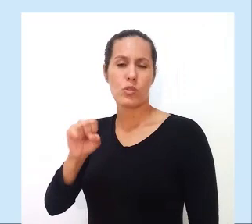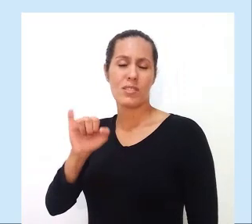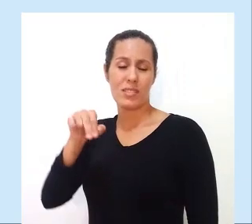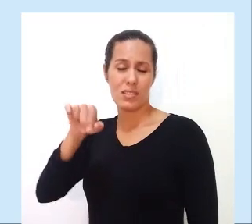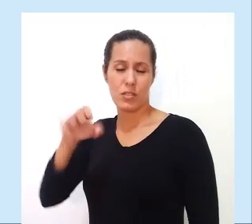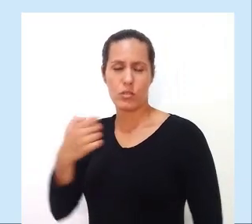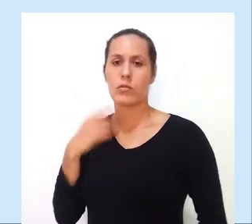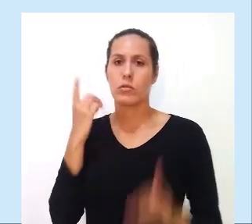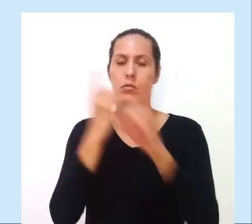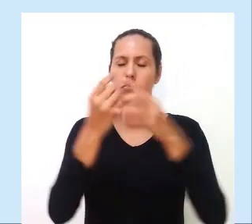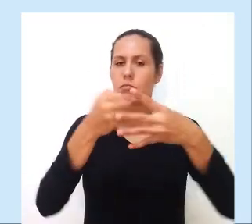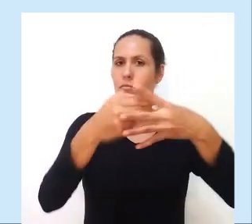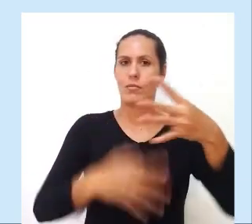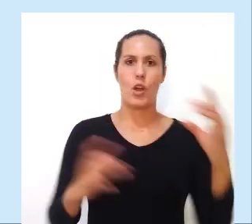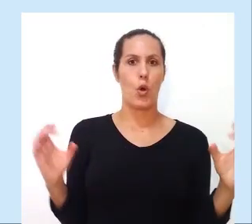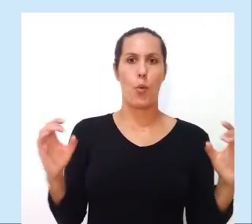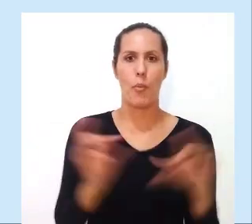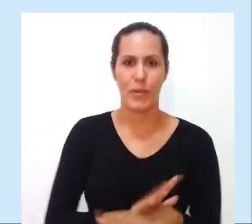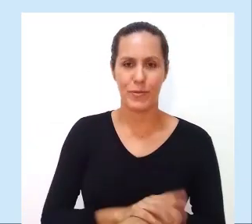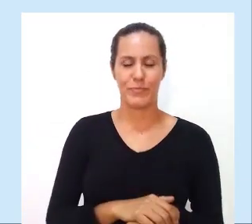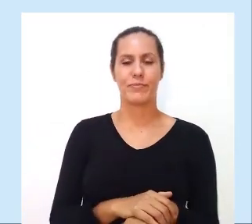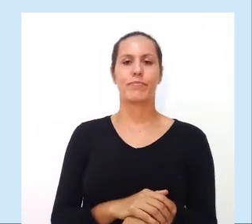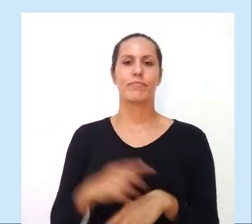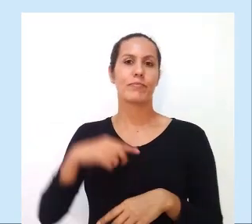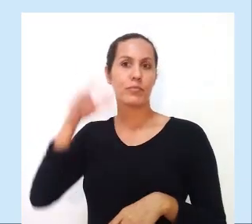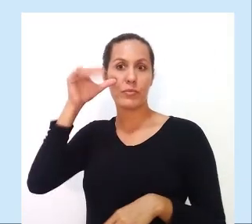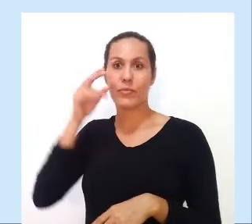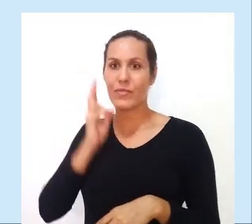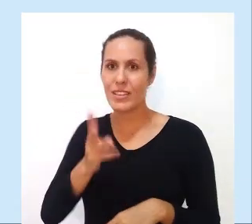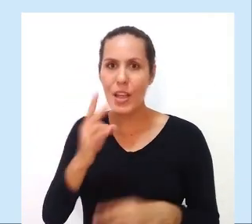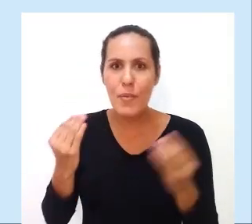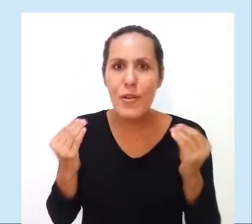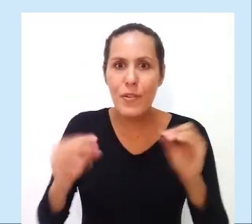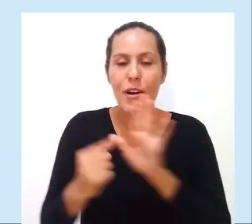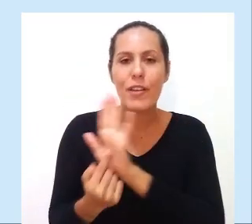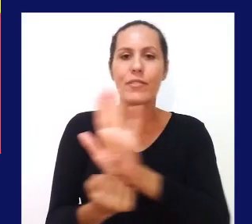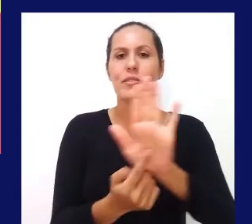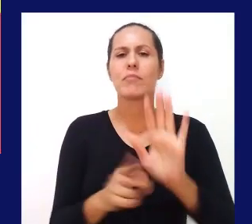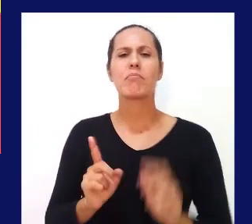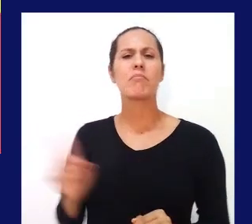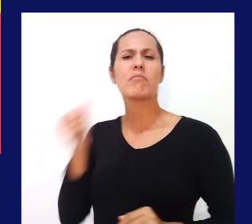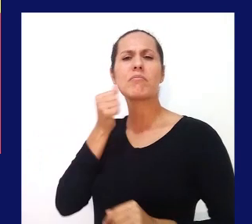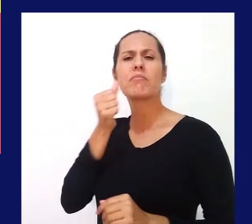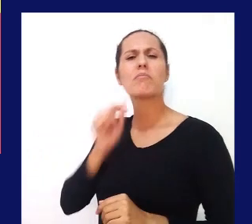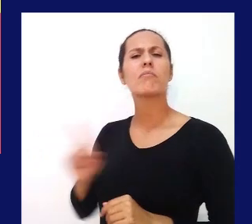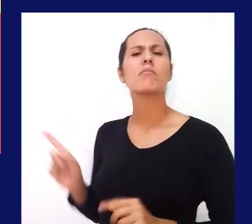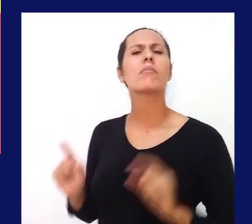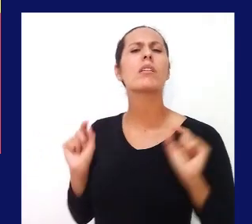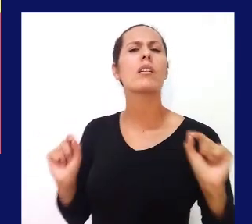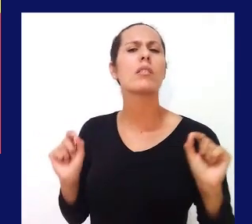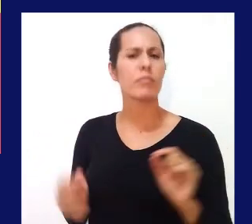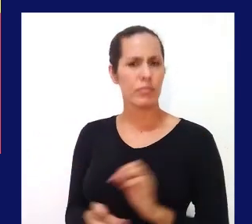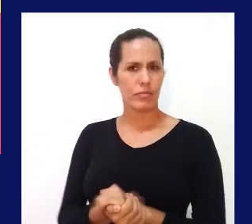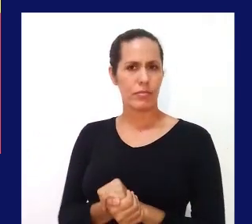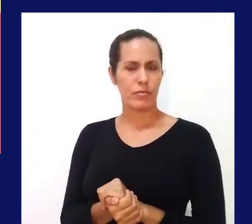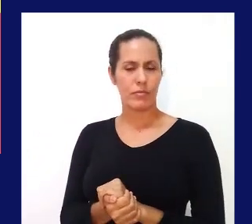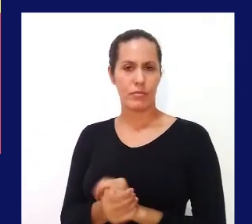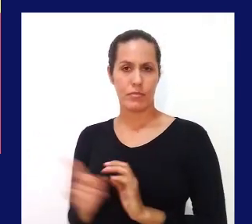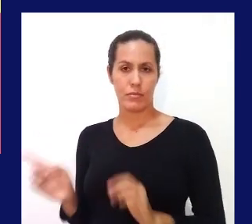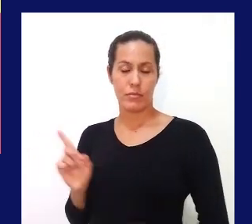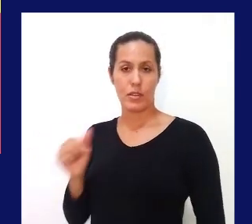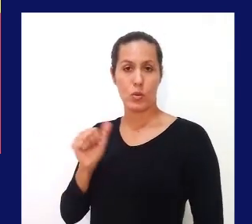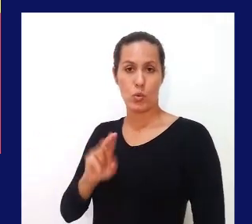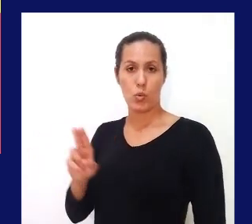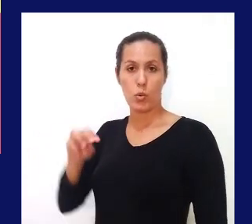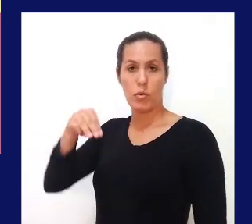espetáculo por completo. Curiosidade. Eu sempre vou estar trazendo uma curiosidade ou outra. Quem é essa mulher que aparece para vocês?